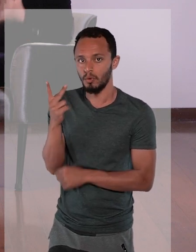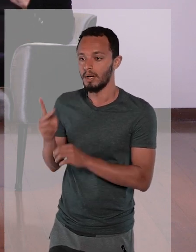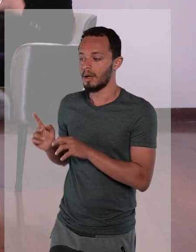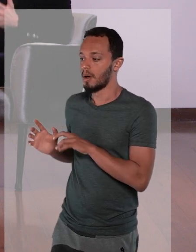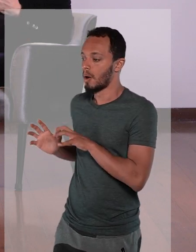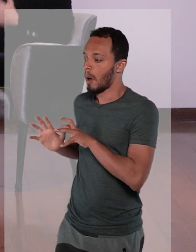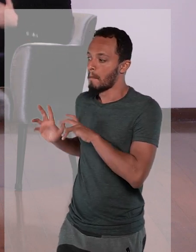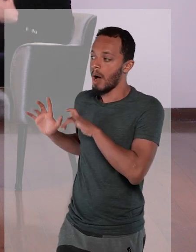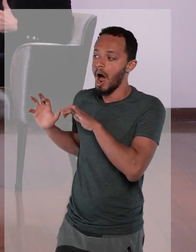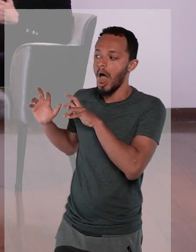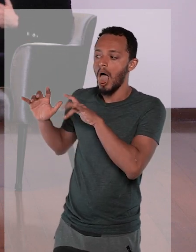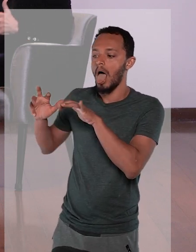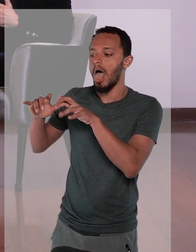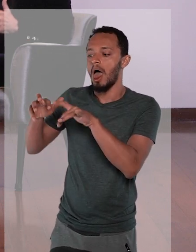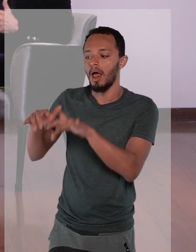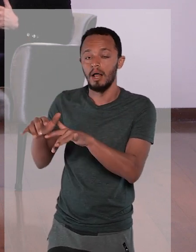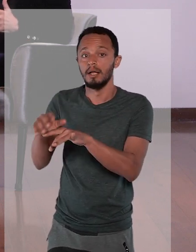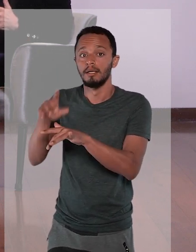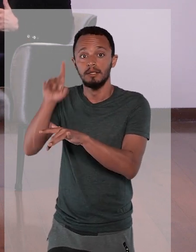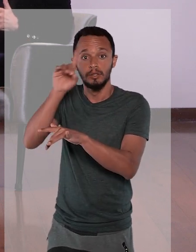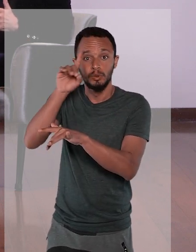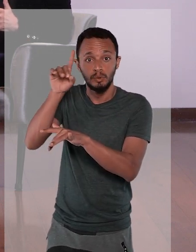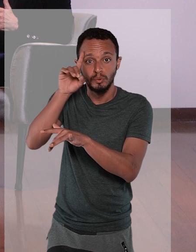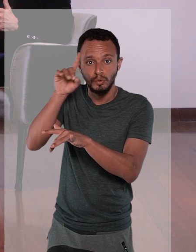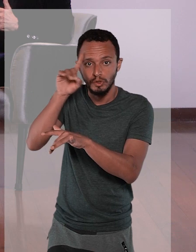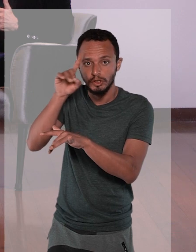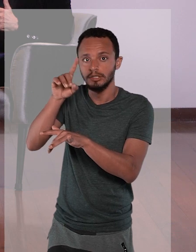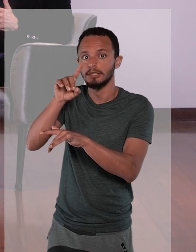por dia, 5 dias por semana. Né?